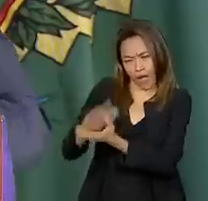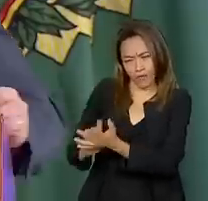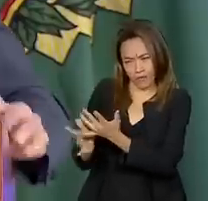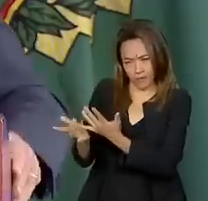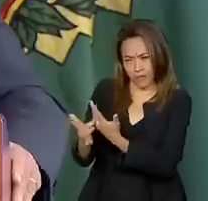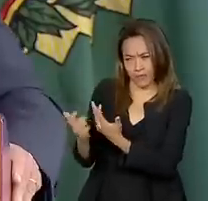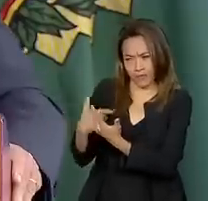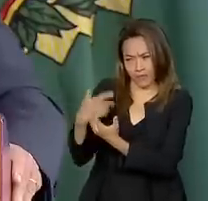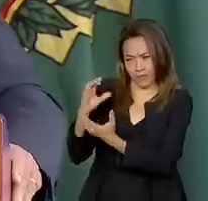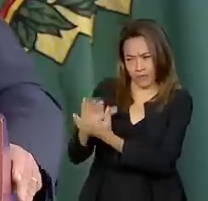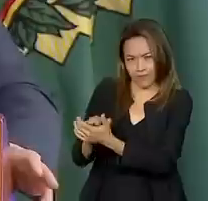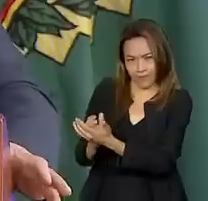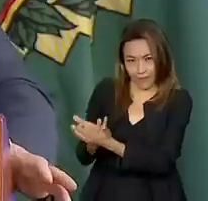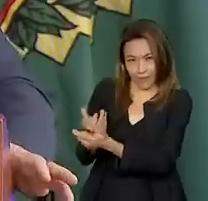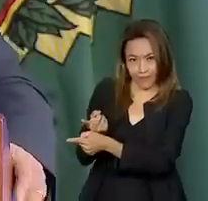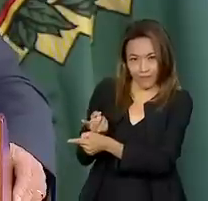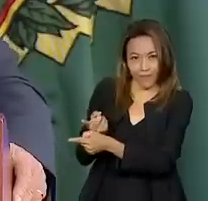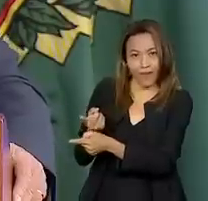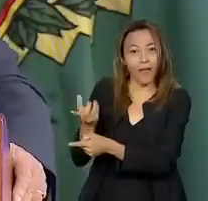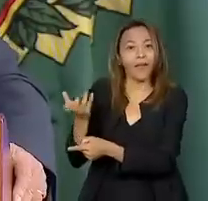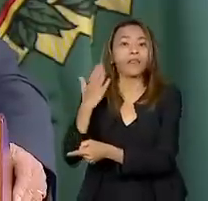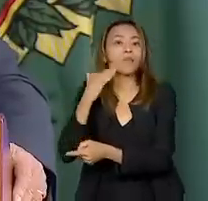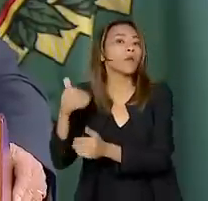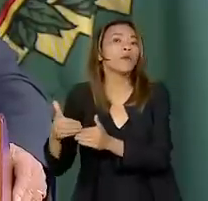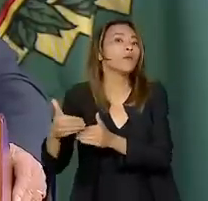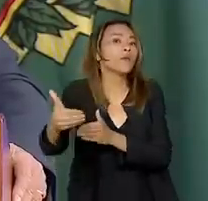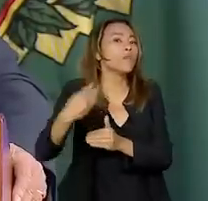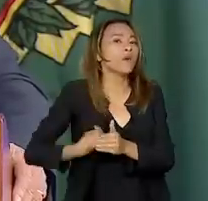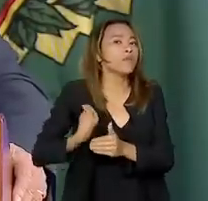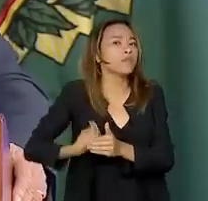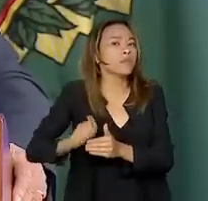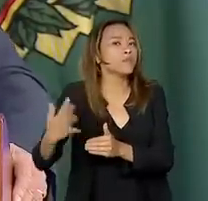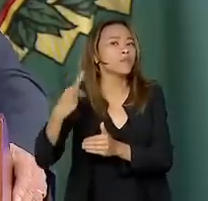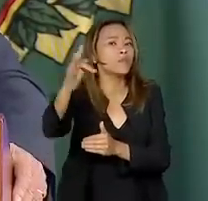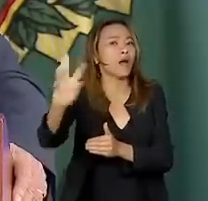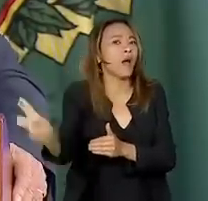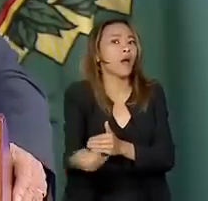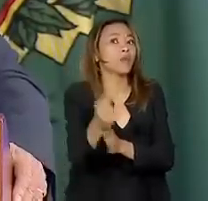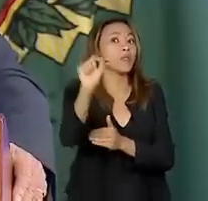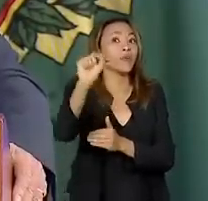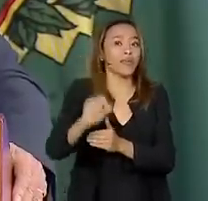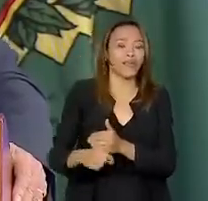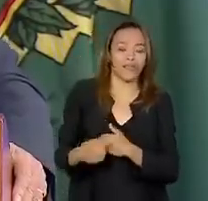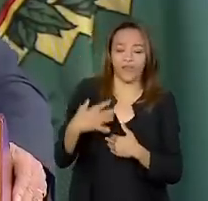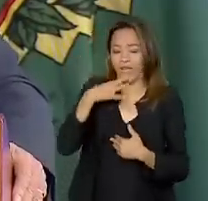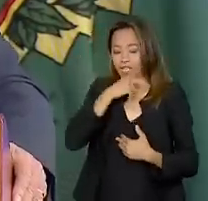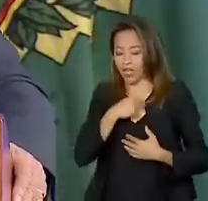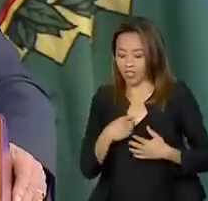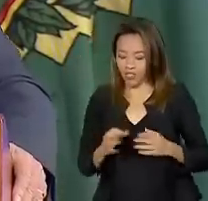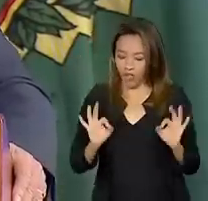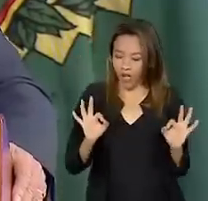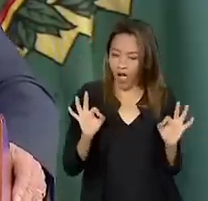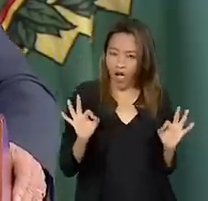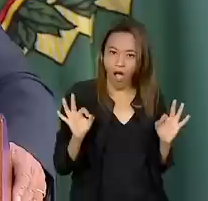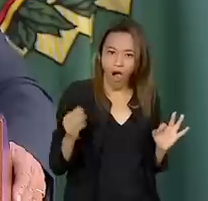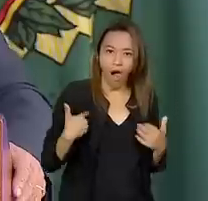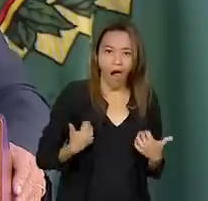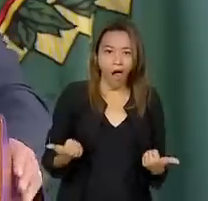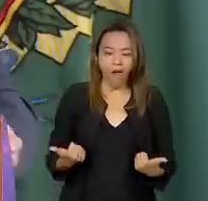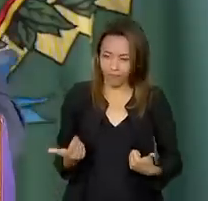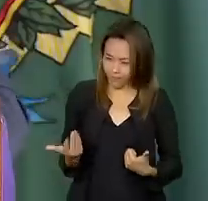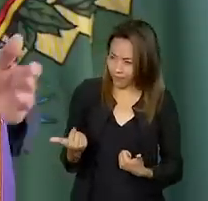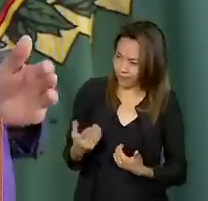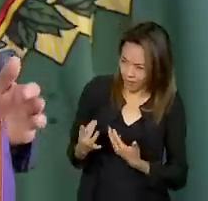saber o que é que vai acontecer com a vida dela. Não é só você achar que é o bambam e